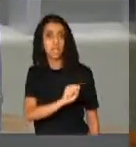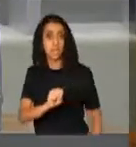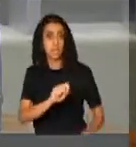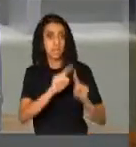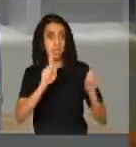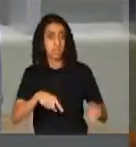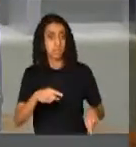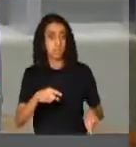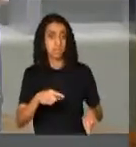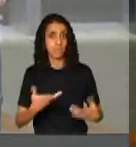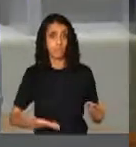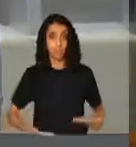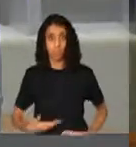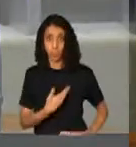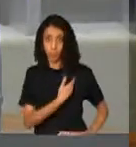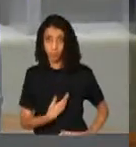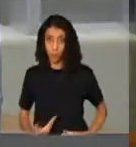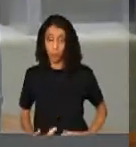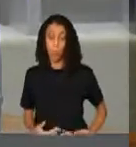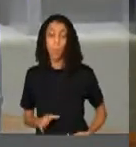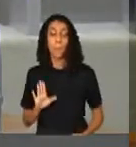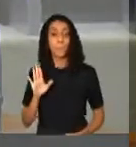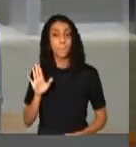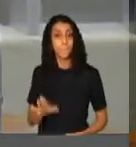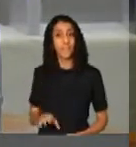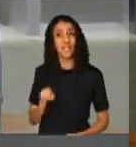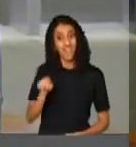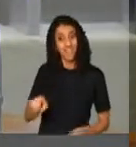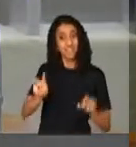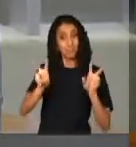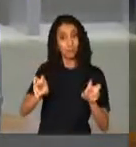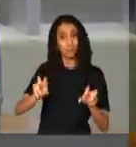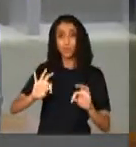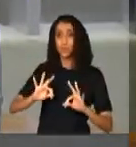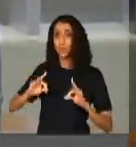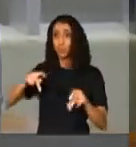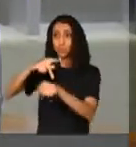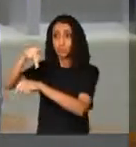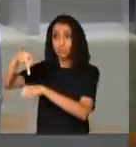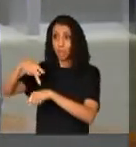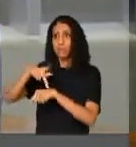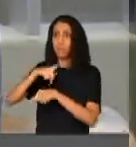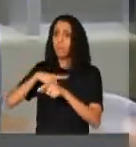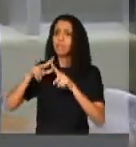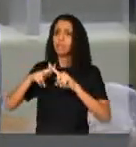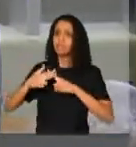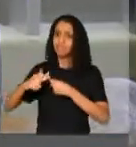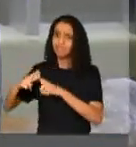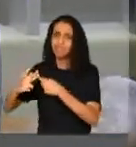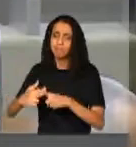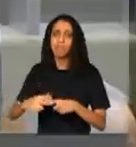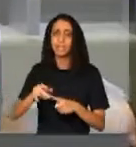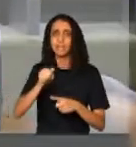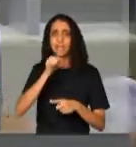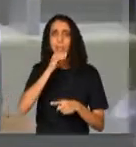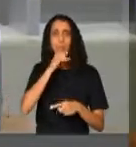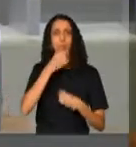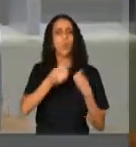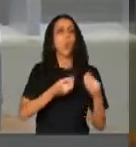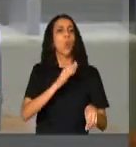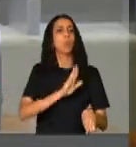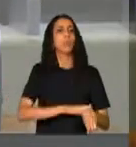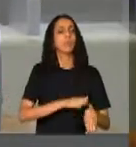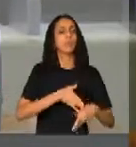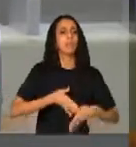servidores públicos, mas essa é uma matéria que em todos os países os ajustes são feitos. Há mudanças na natalidade,